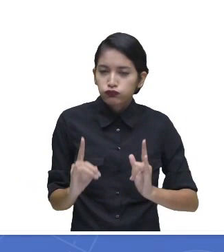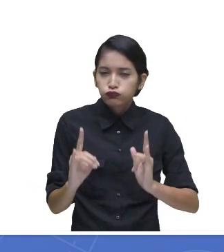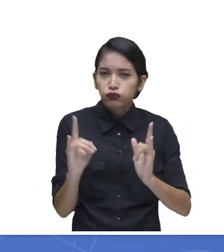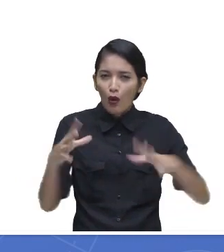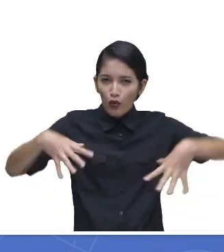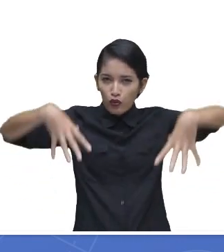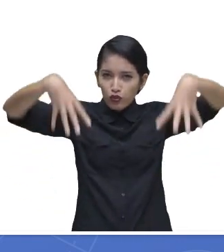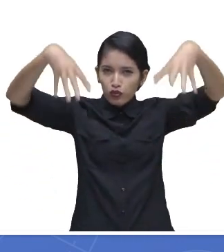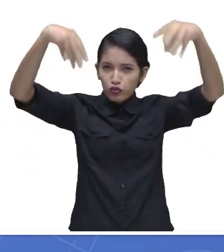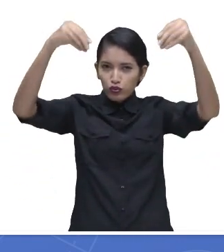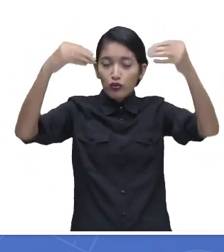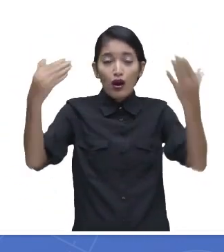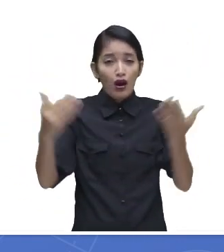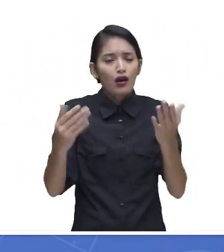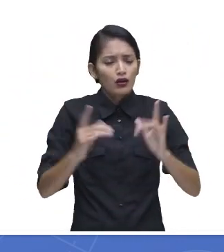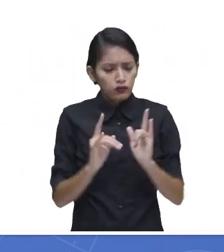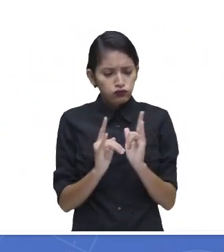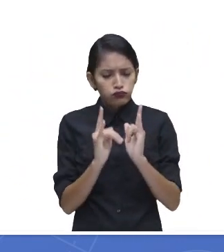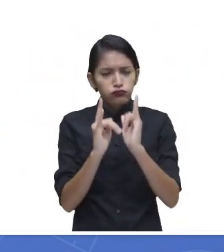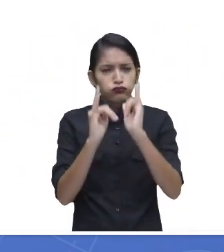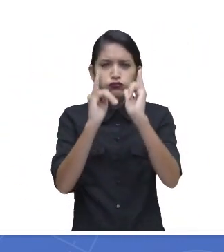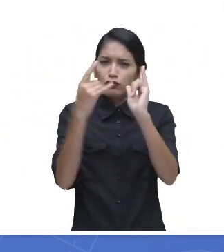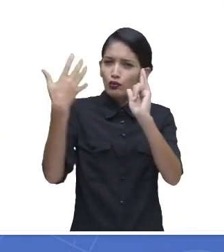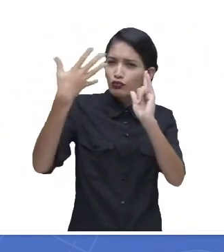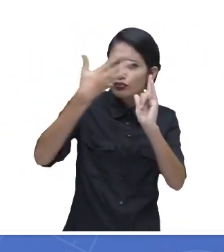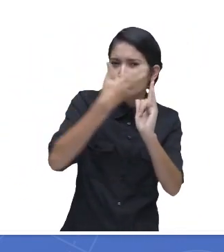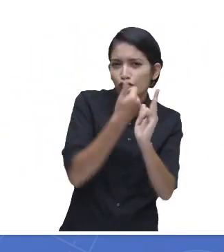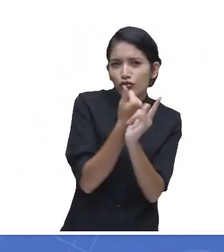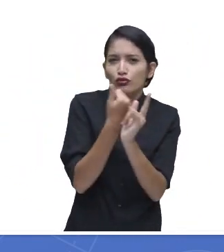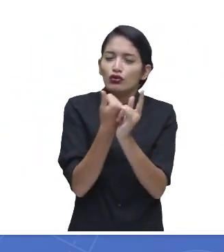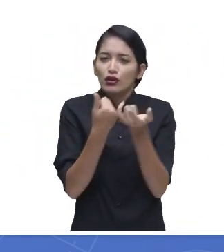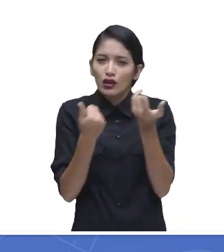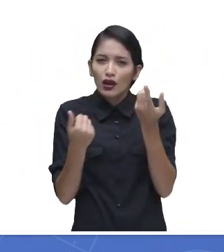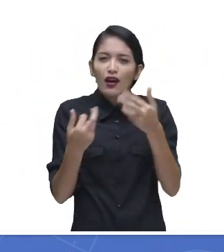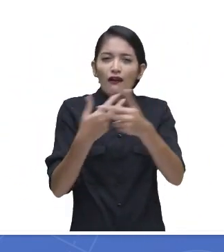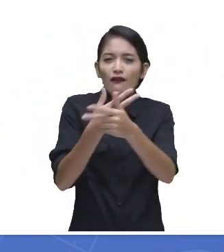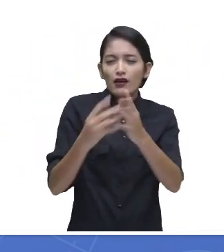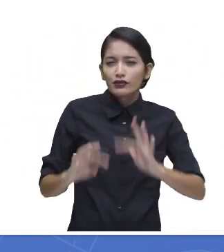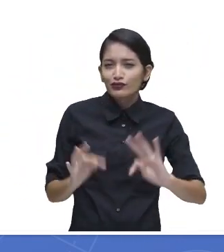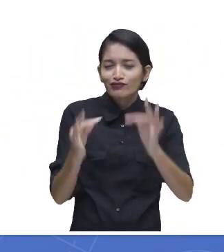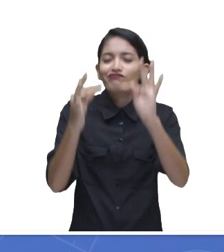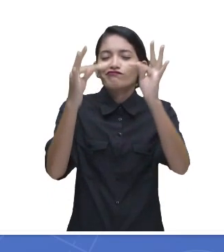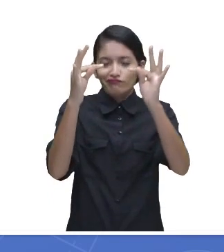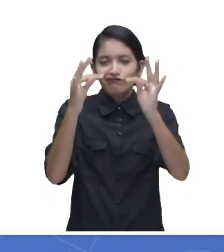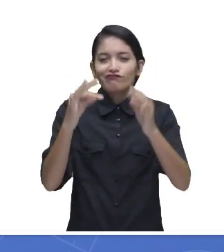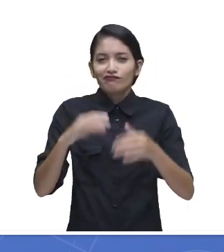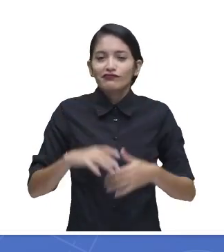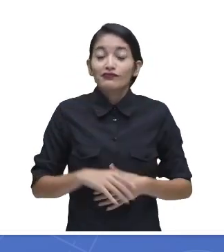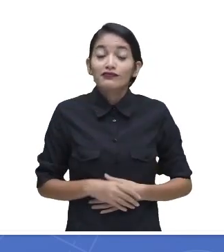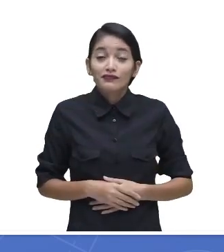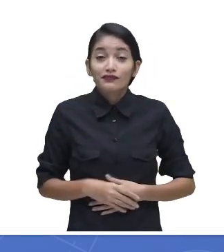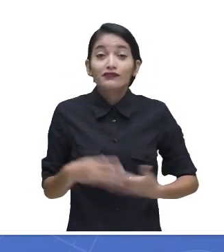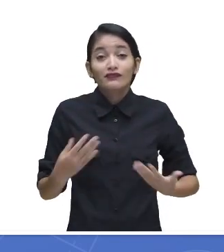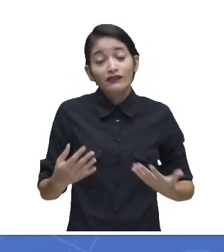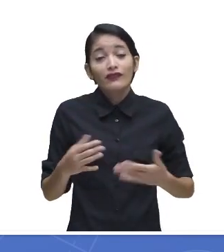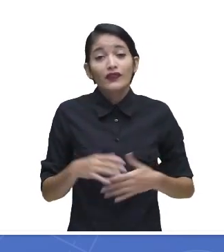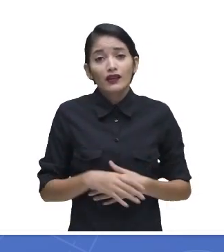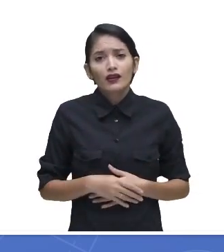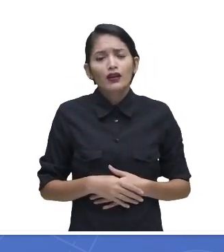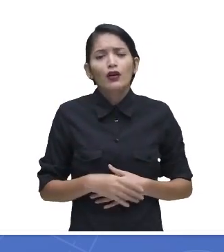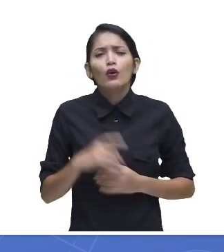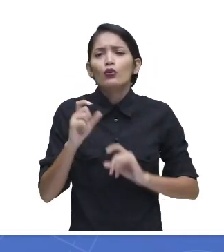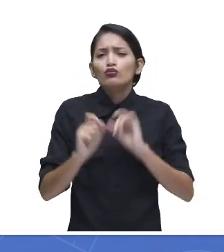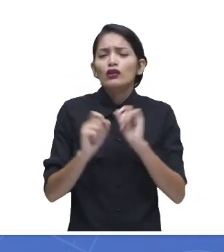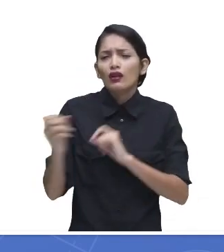Tem agora prédios bonitos, cheios de vidros, altas tecnologias, não é isso? Então, um pouco da